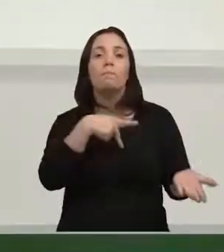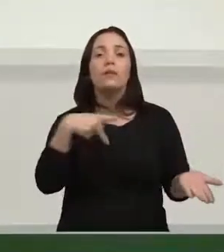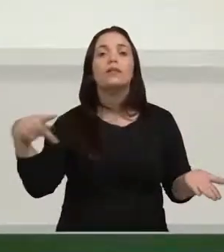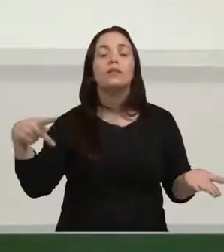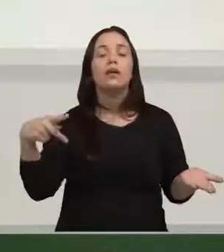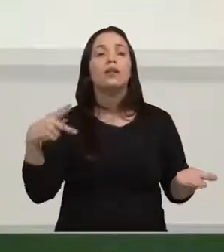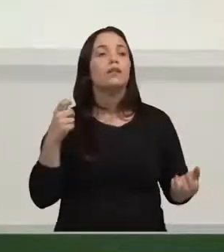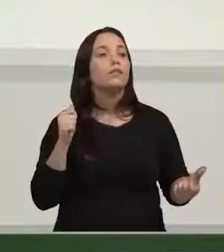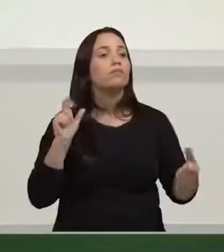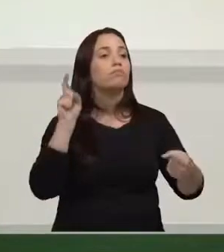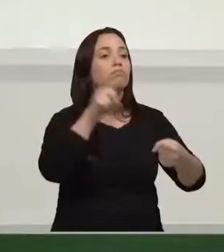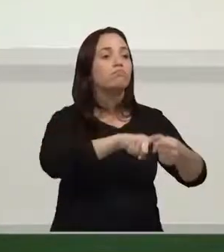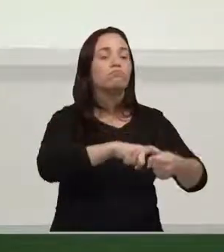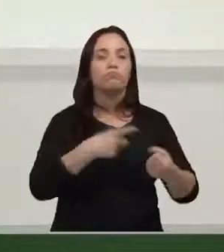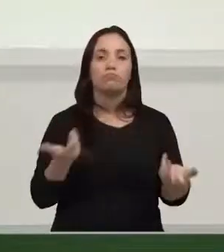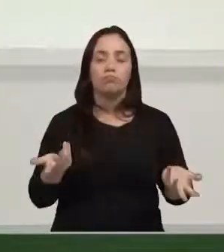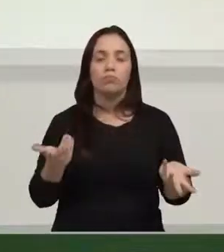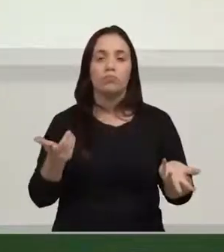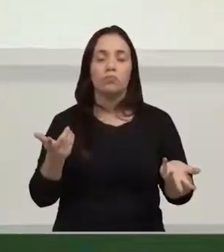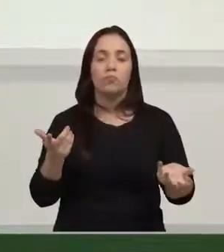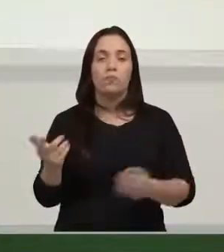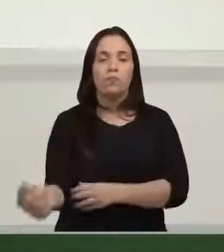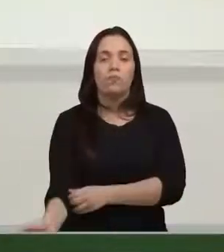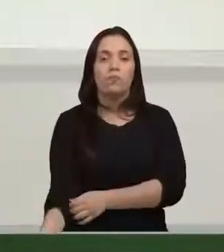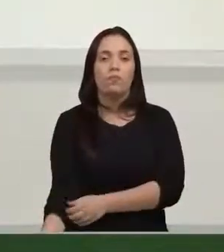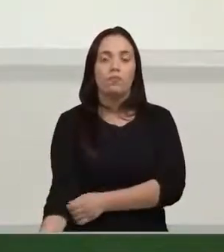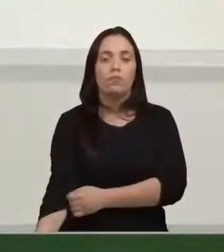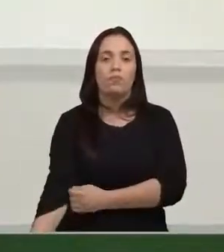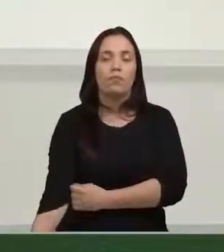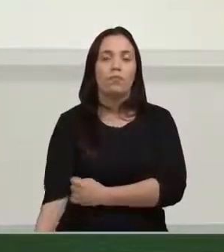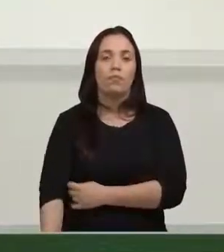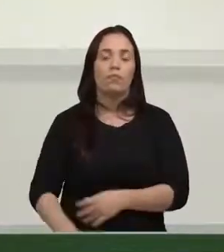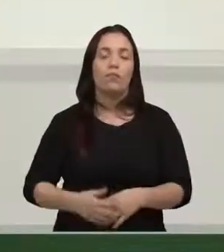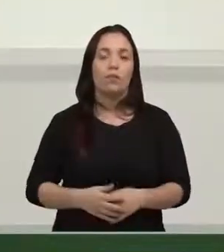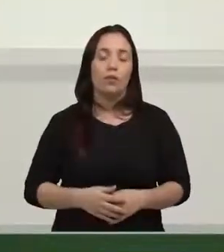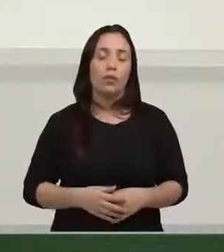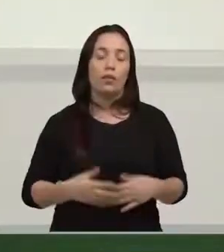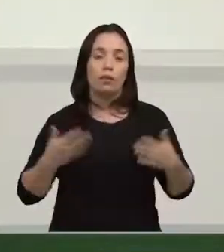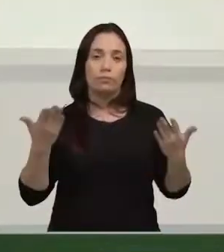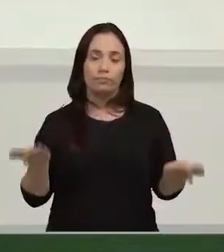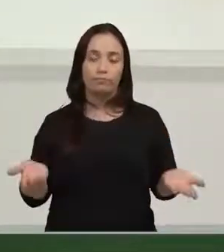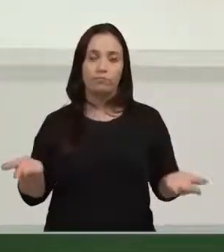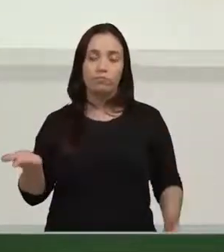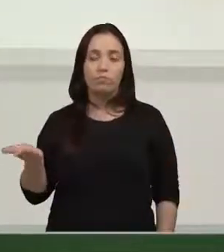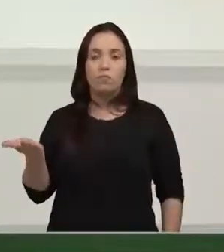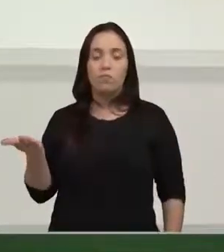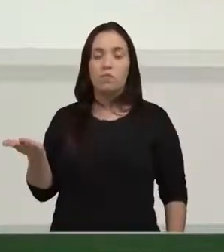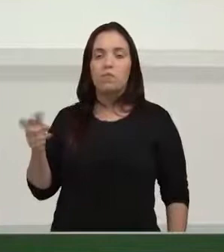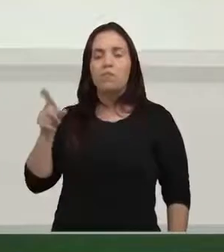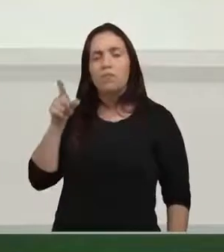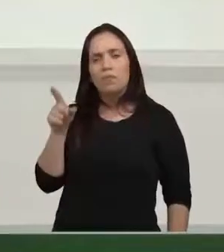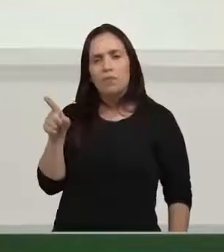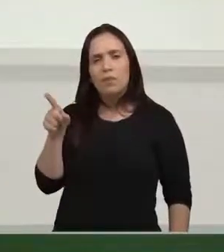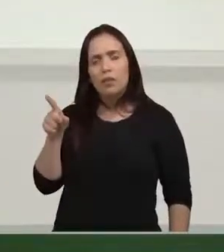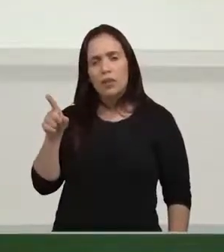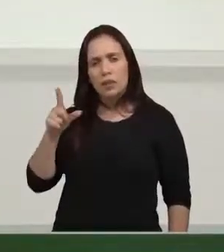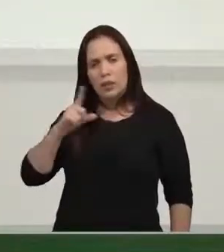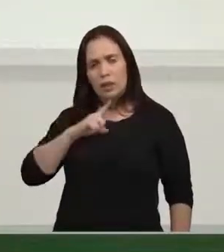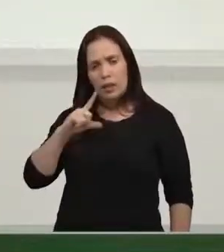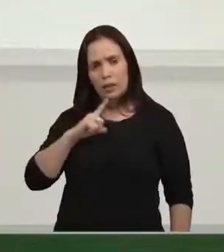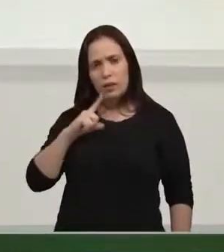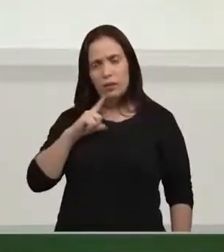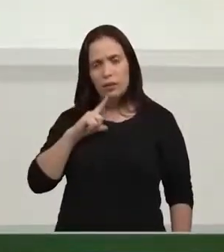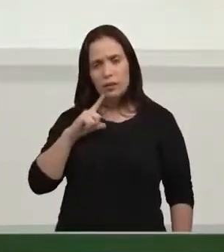candidato a presidente do partido, apesar de liderar as pesquisas, está preso. Luiz, essas atitudes são de quem?